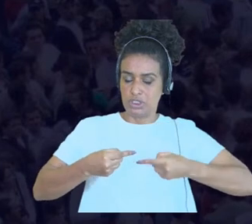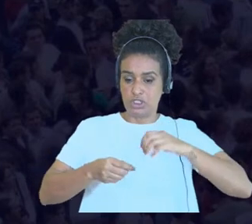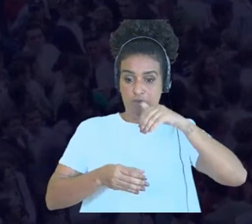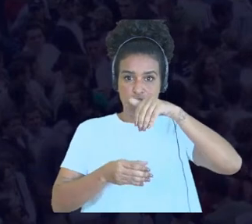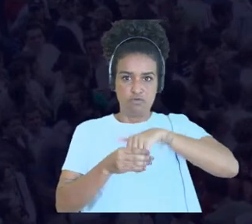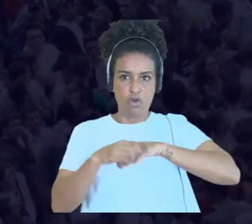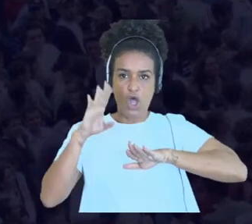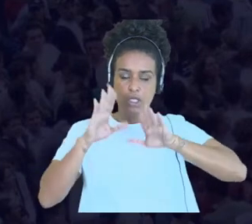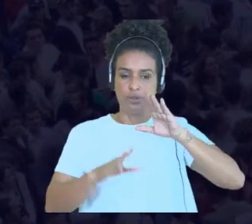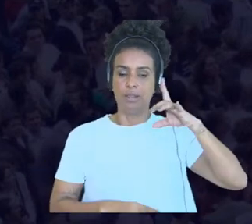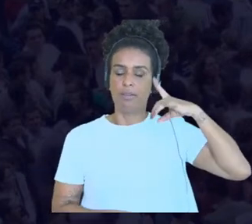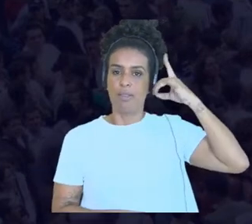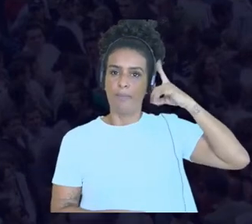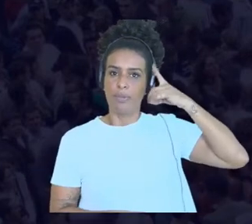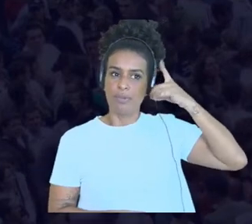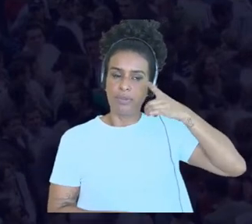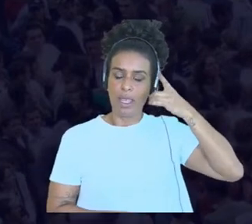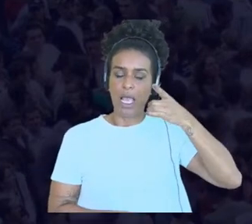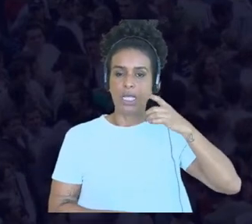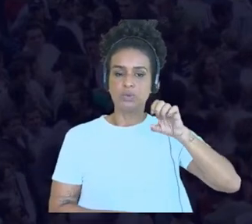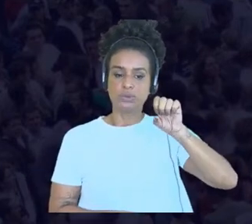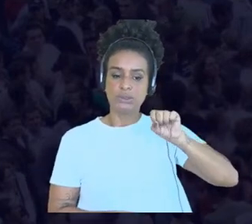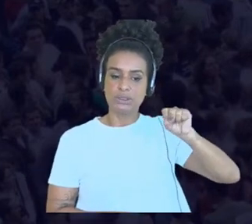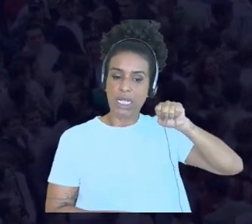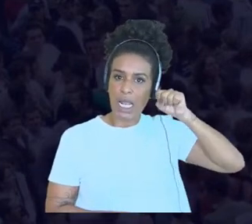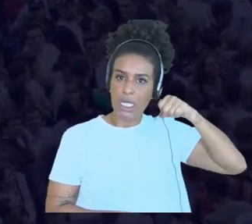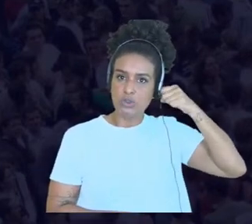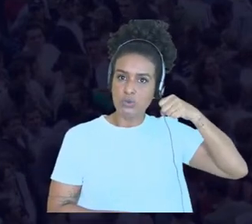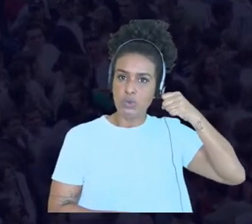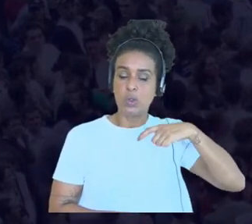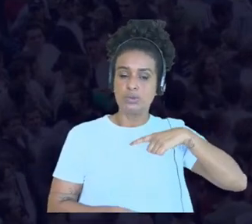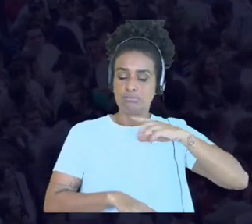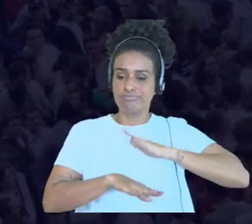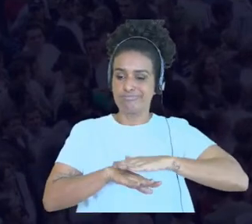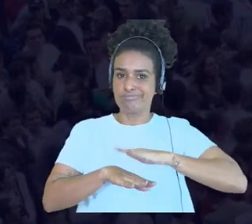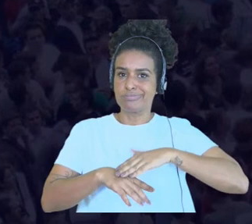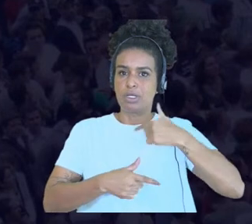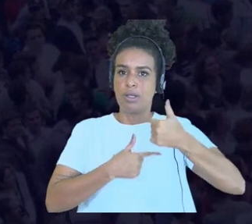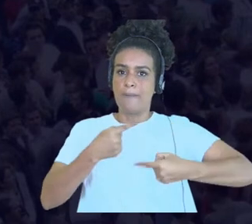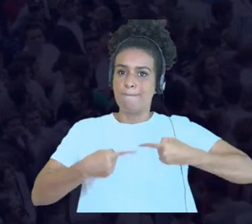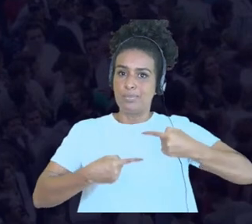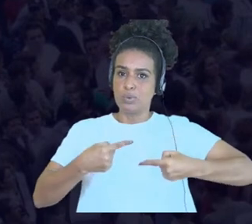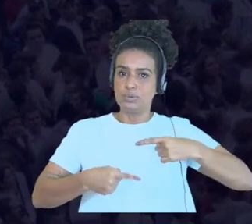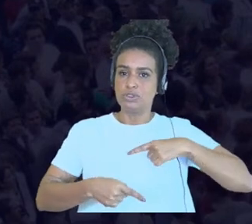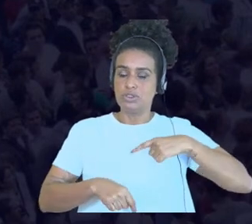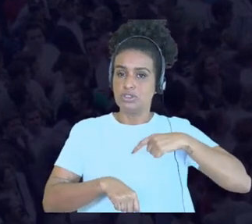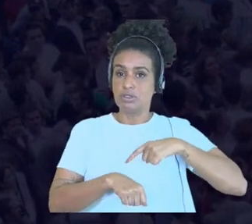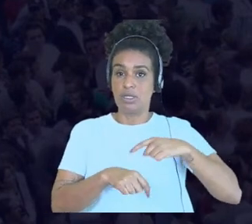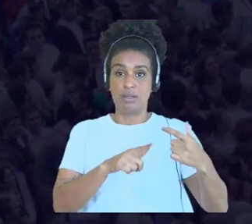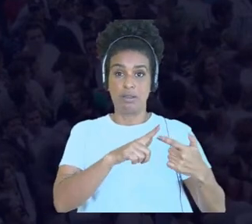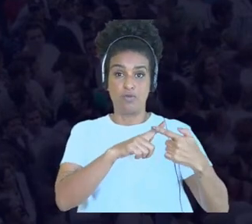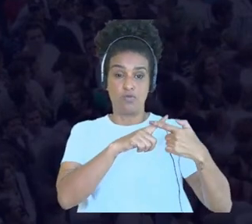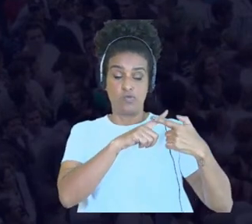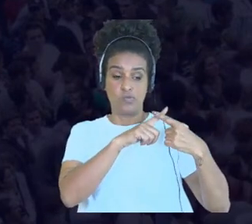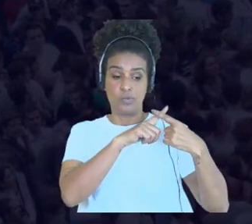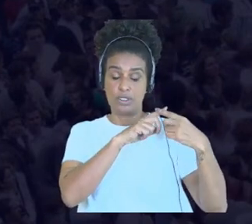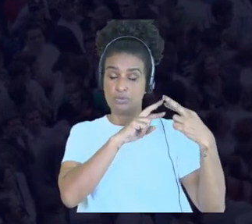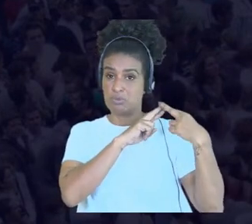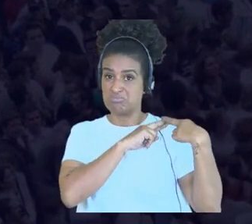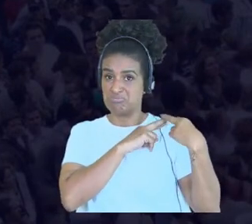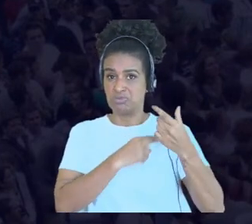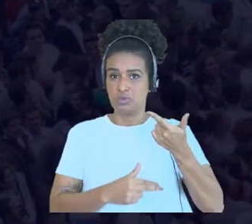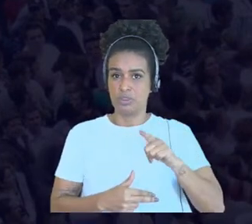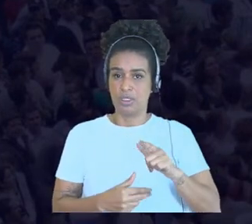né, que é um deputado, que é um senador, ou que tem uma atuação política, ainda que não tenha um cargo nesse momento, existe uma